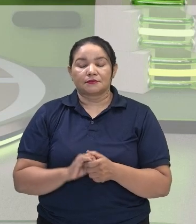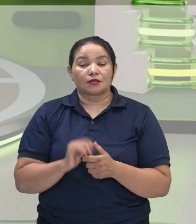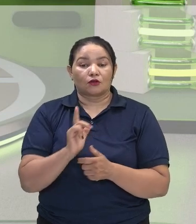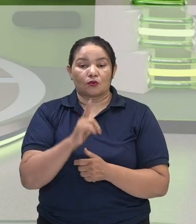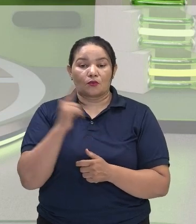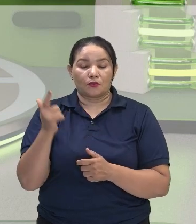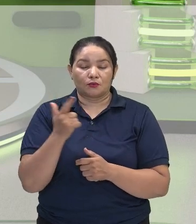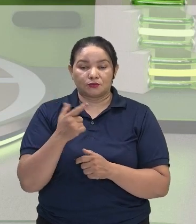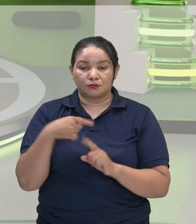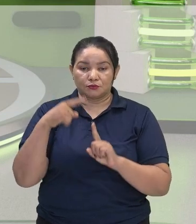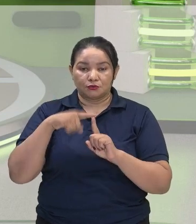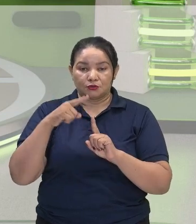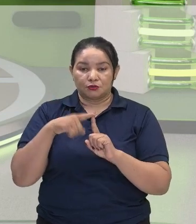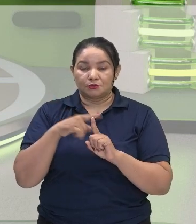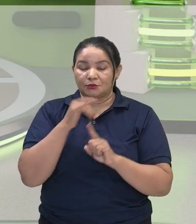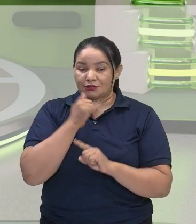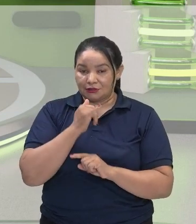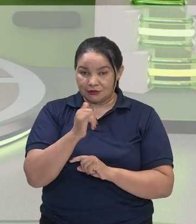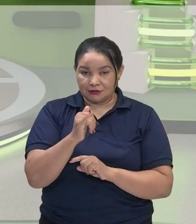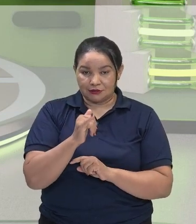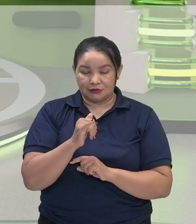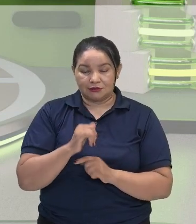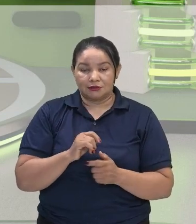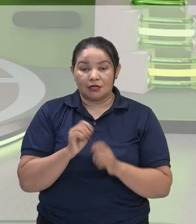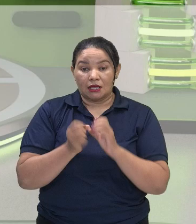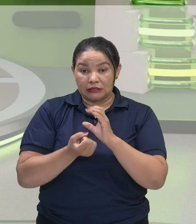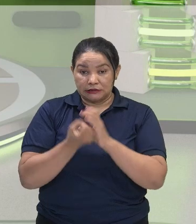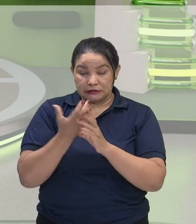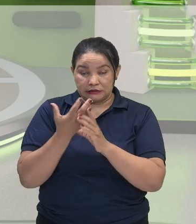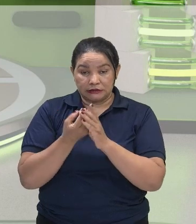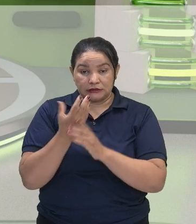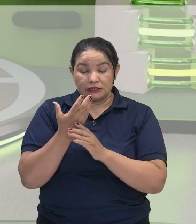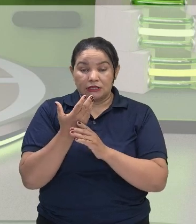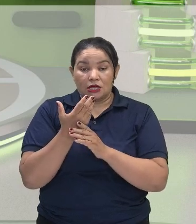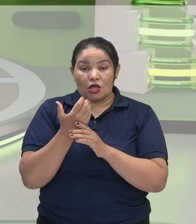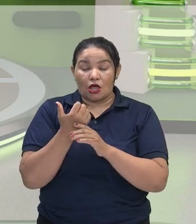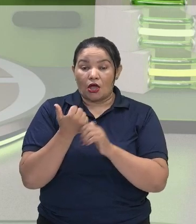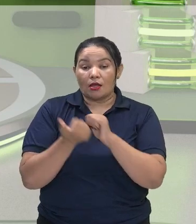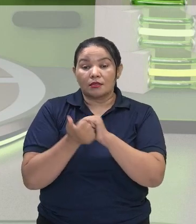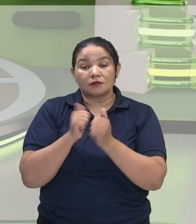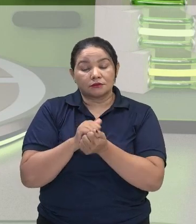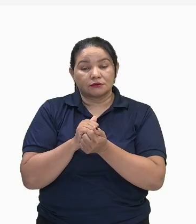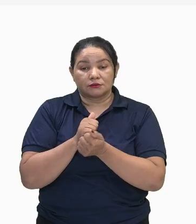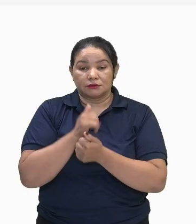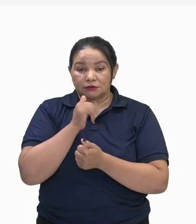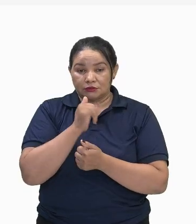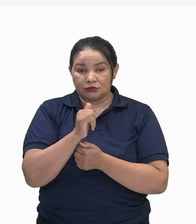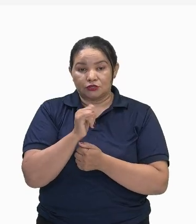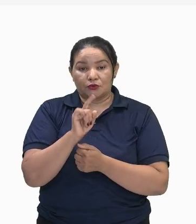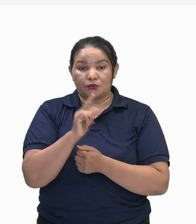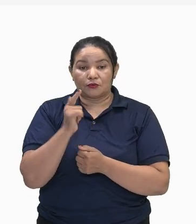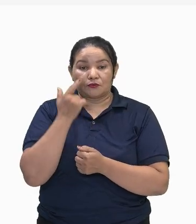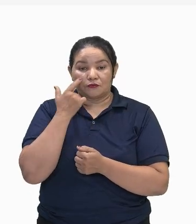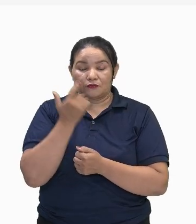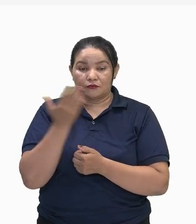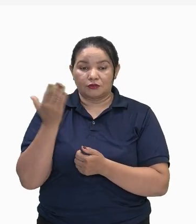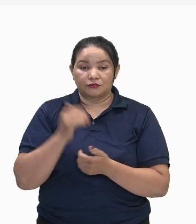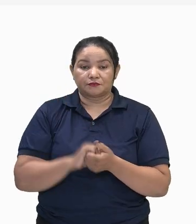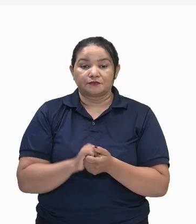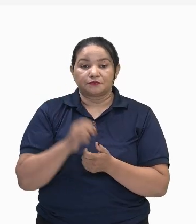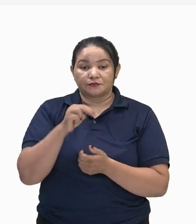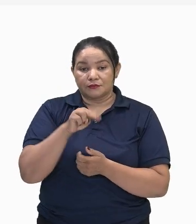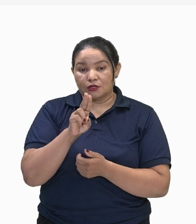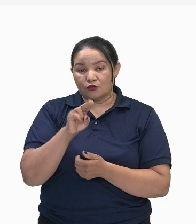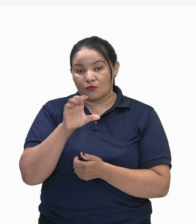outra usina, né, um outro tipo de usina geradora de energia, que é a usina nuclear. Então,